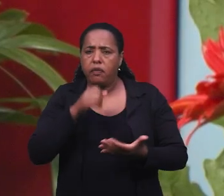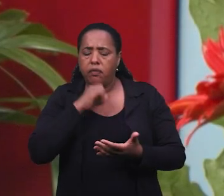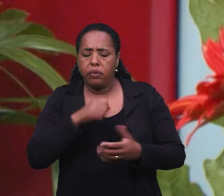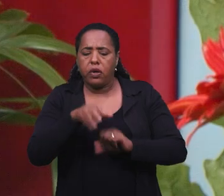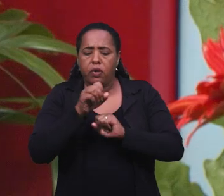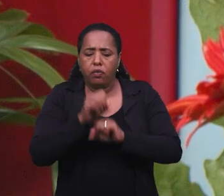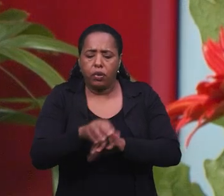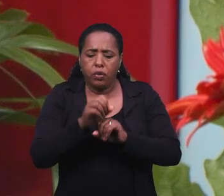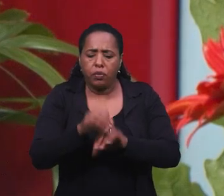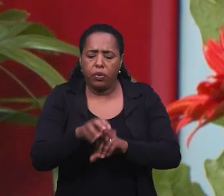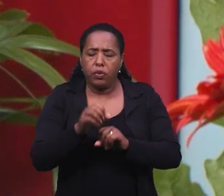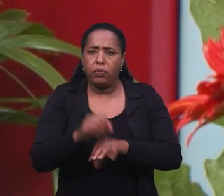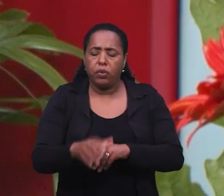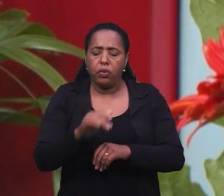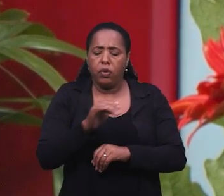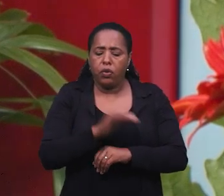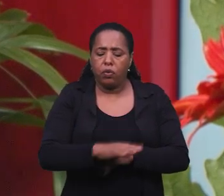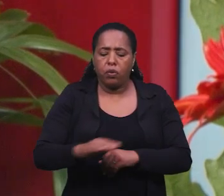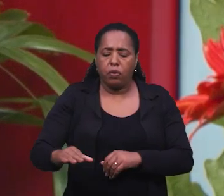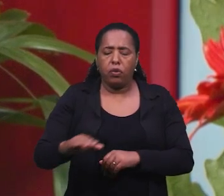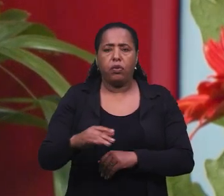nossa experiência de corpo.